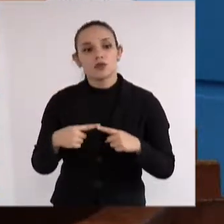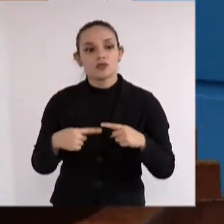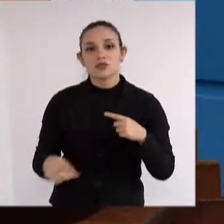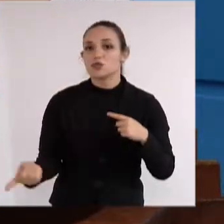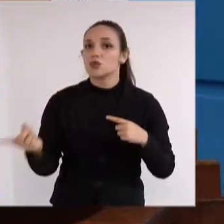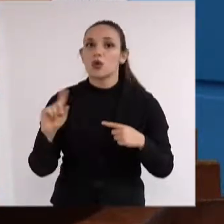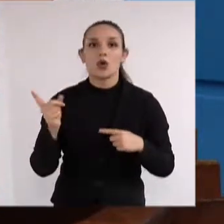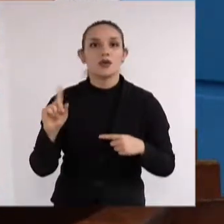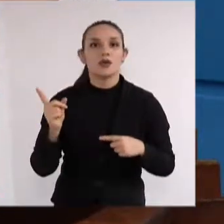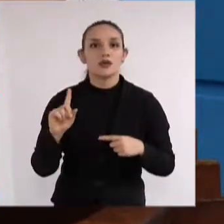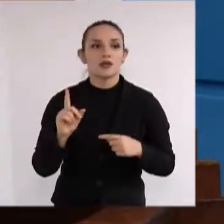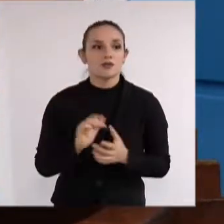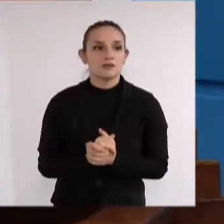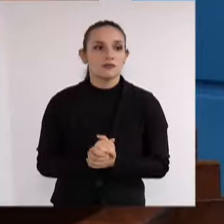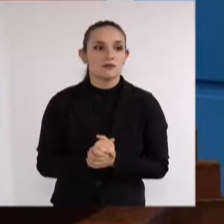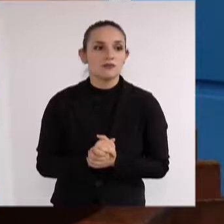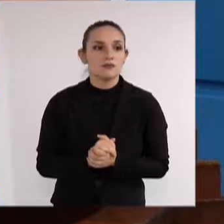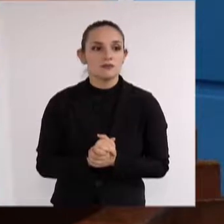própria ABNT